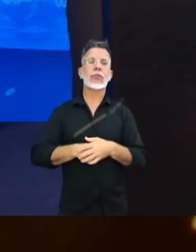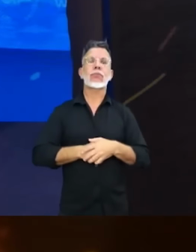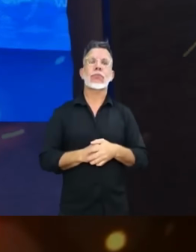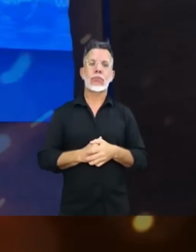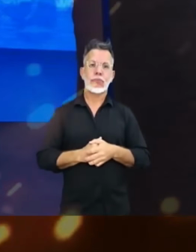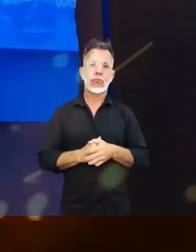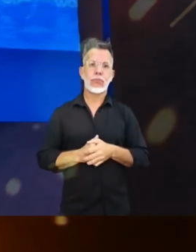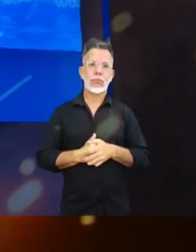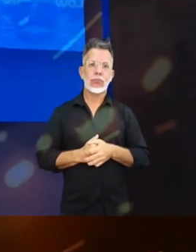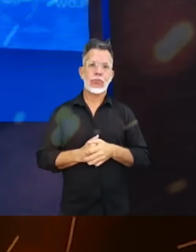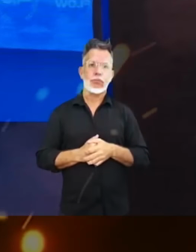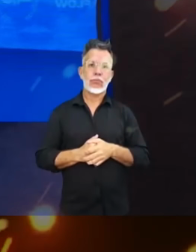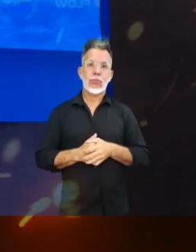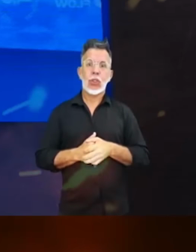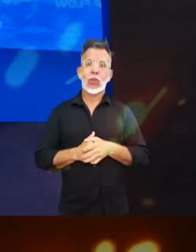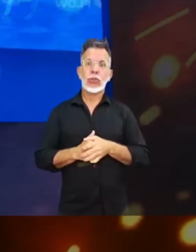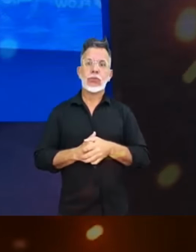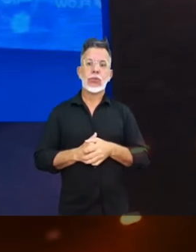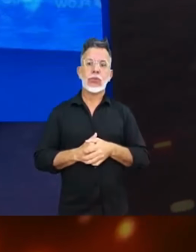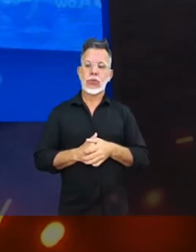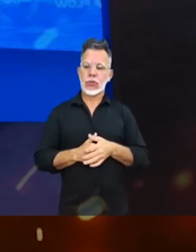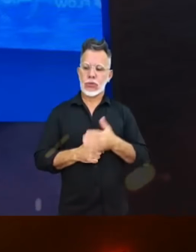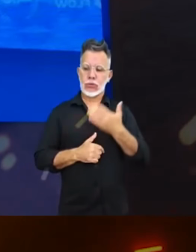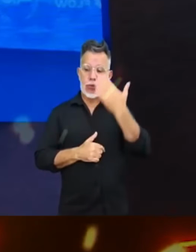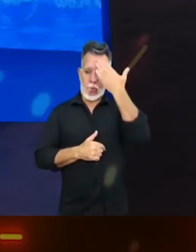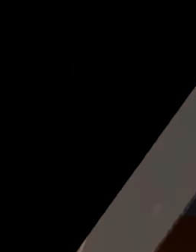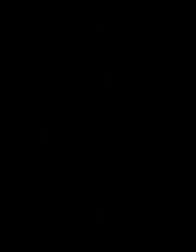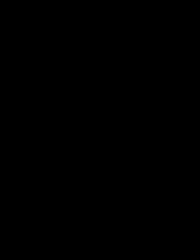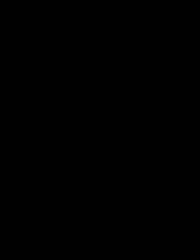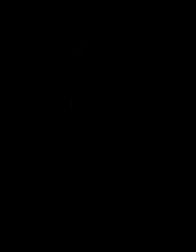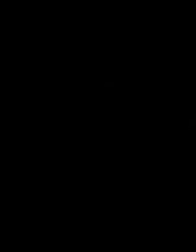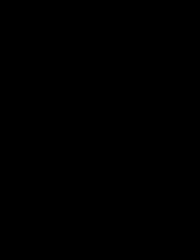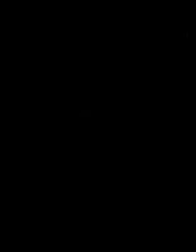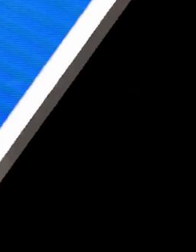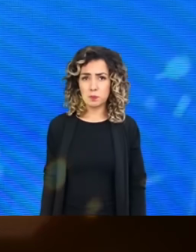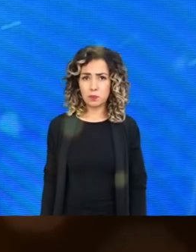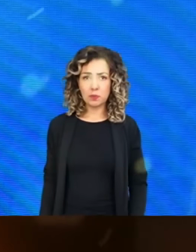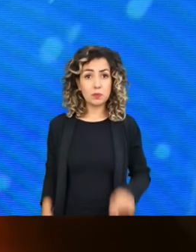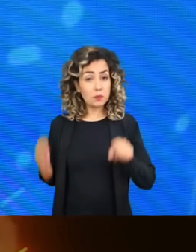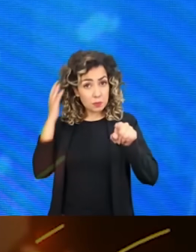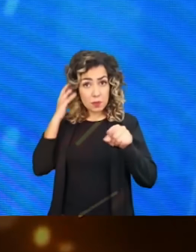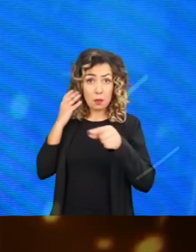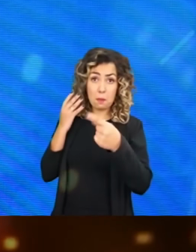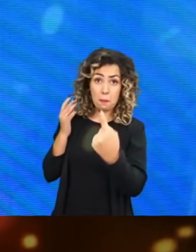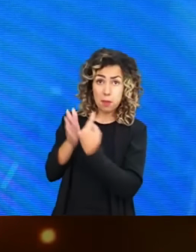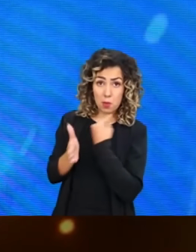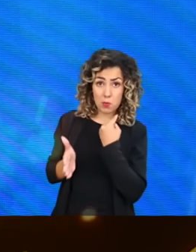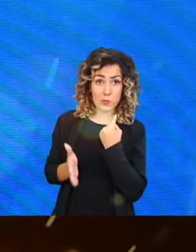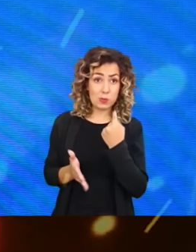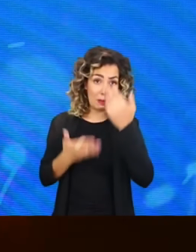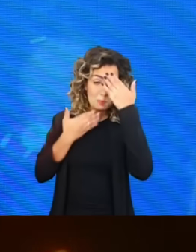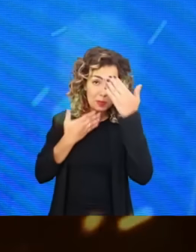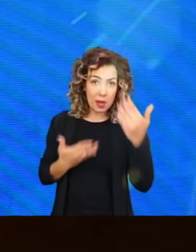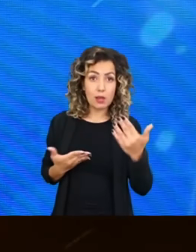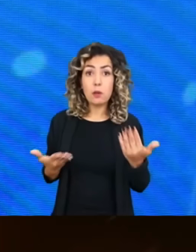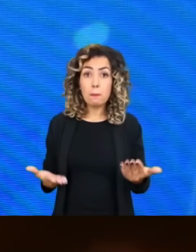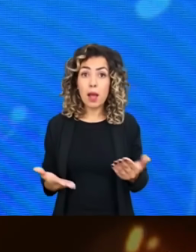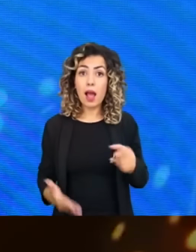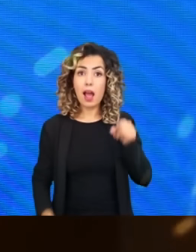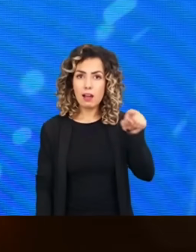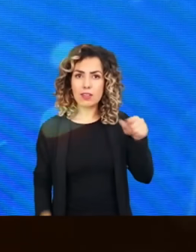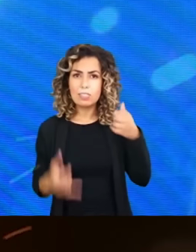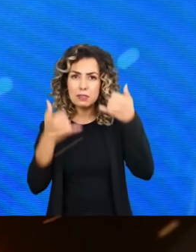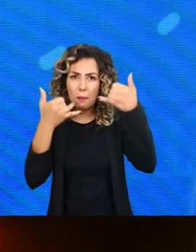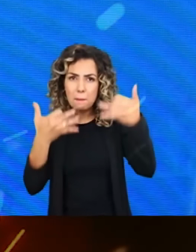Muito obrigado candidato Muito obrigado candidato peço que voltem ao seu eh a primeira coisa que você tem que saber quando você falou da da relação